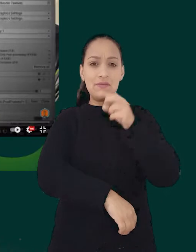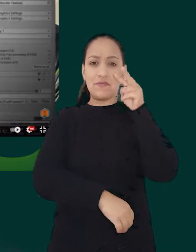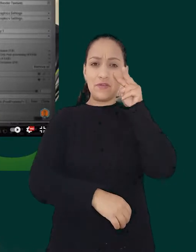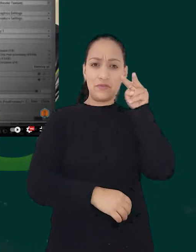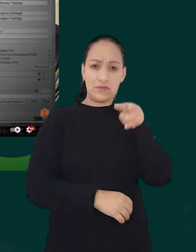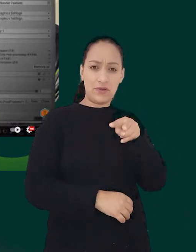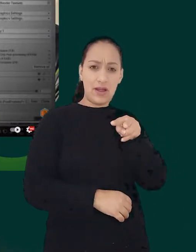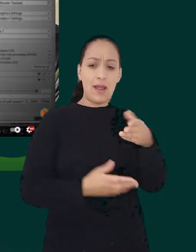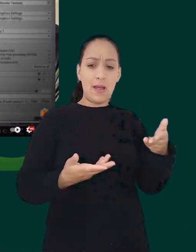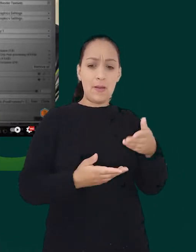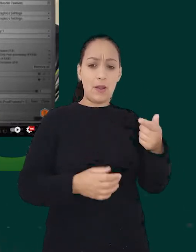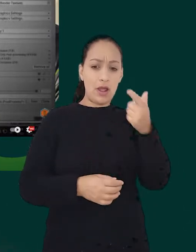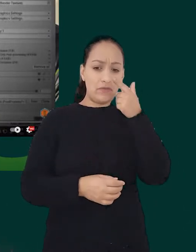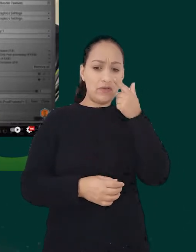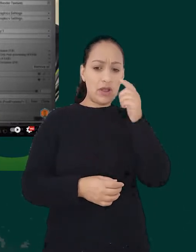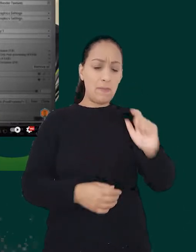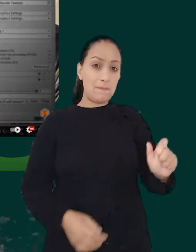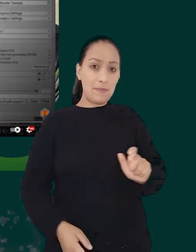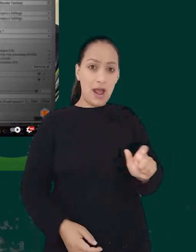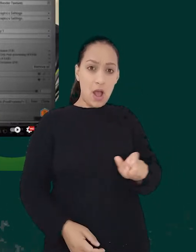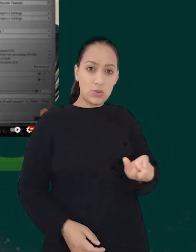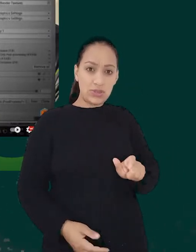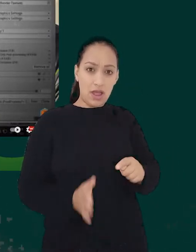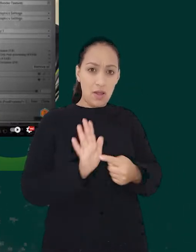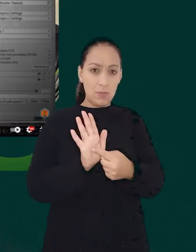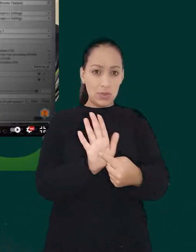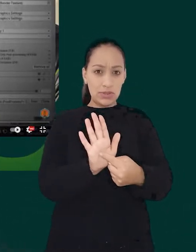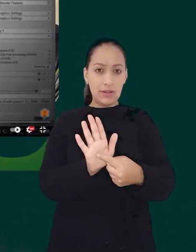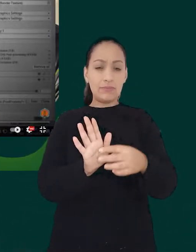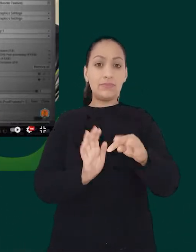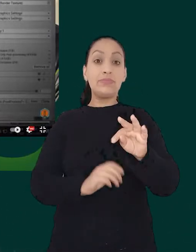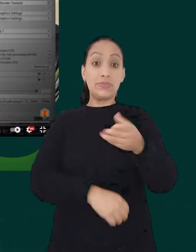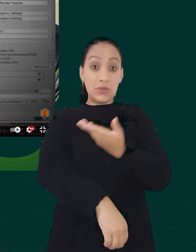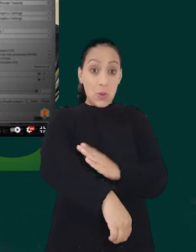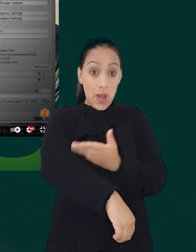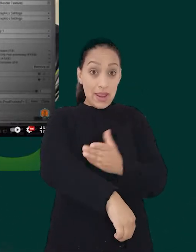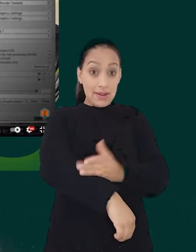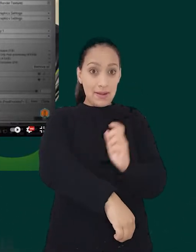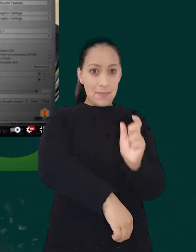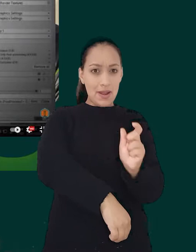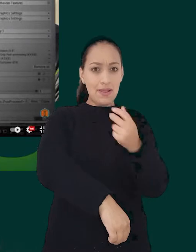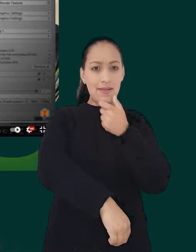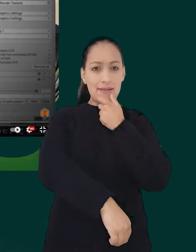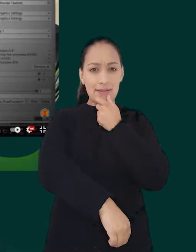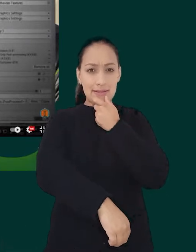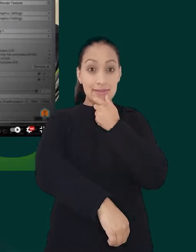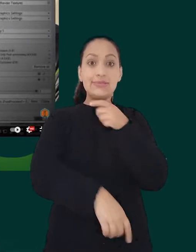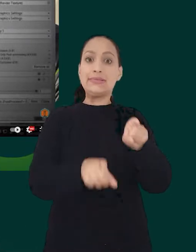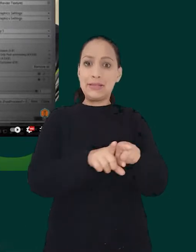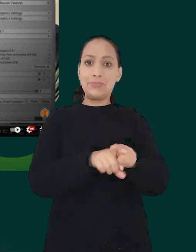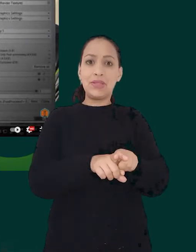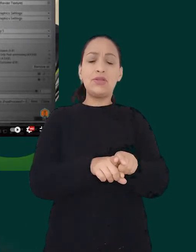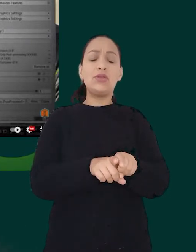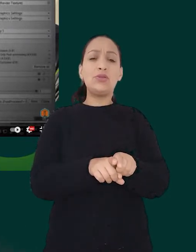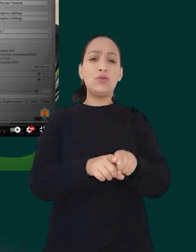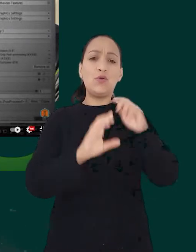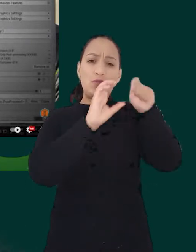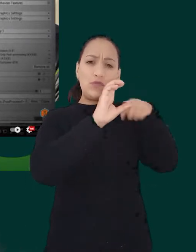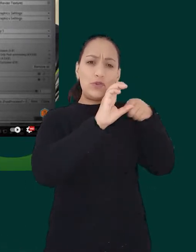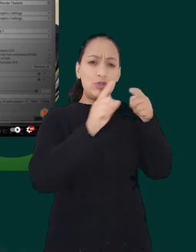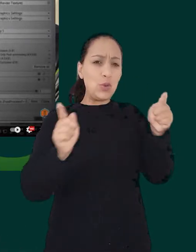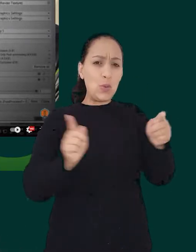embaixo, eu vou pôr meu mouse, ele está aqui, ó, training. Ele também está treinando. Então, o vídeo é bem curto, ele é 2 minutos e